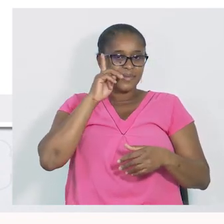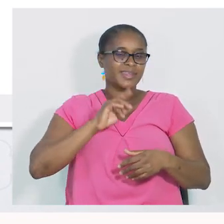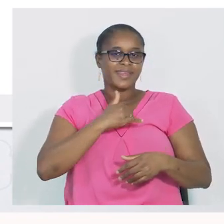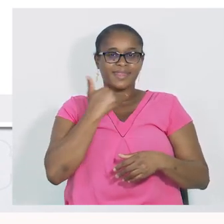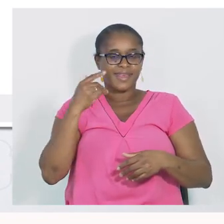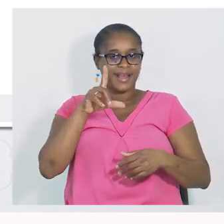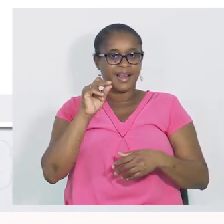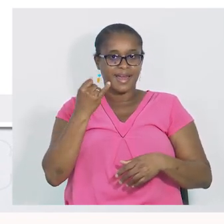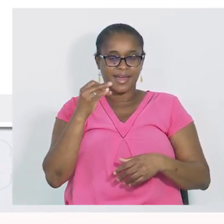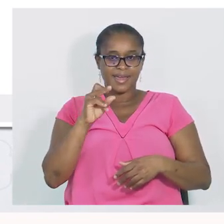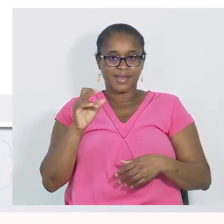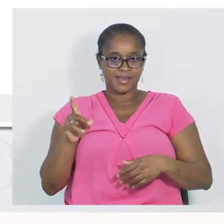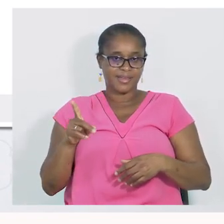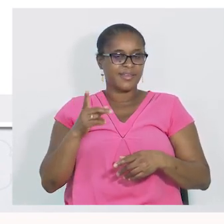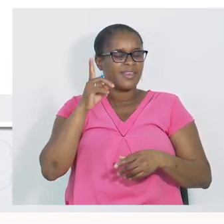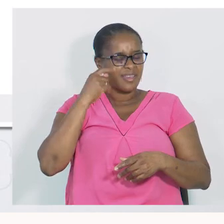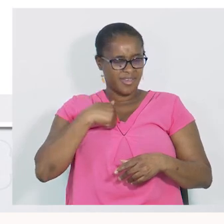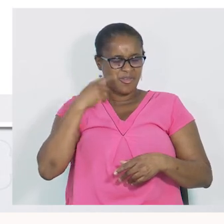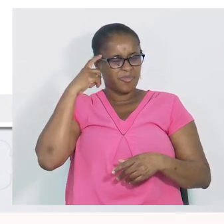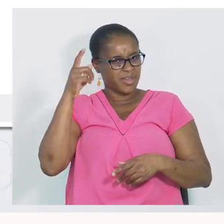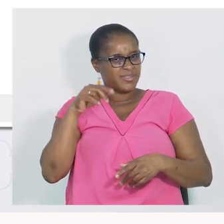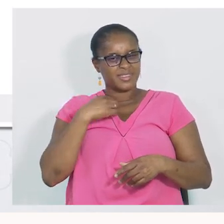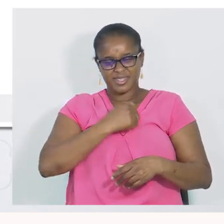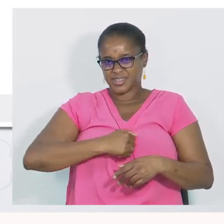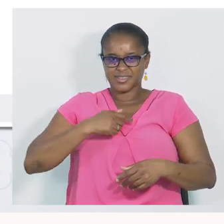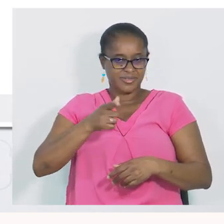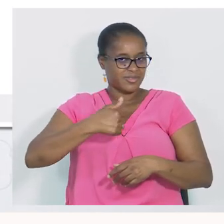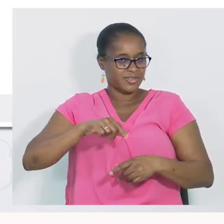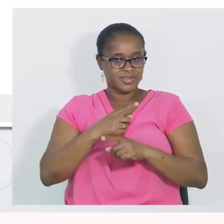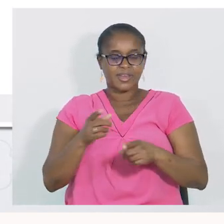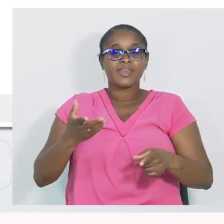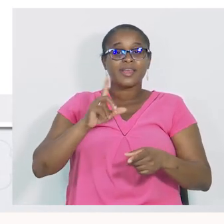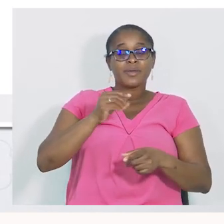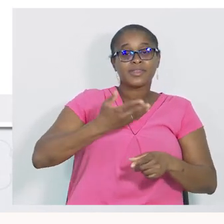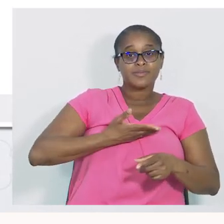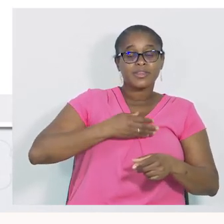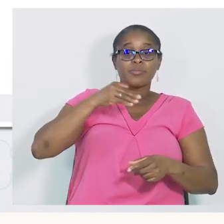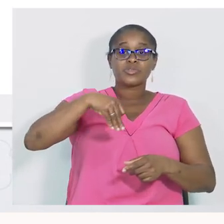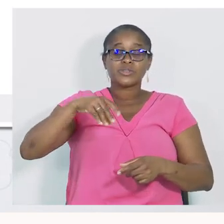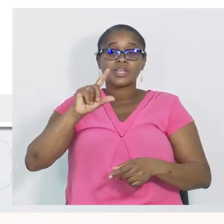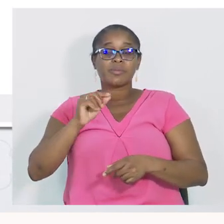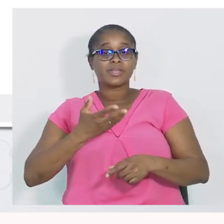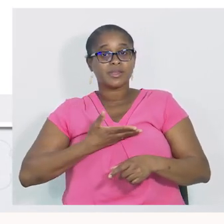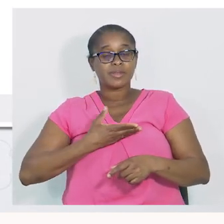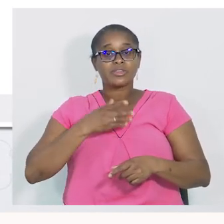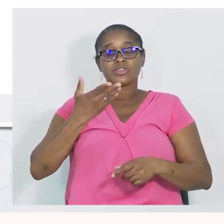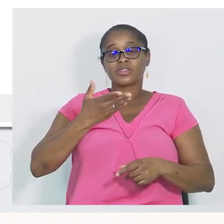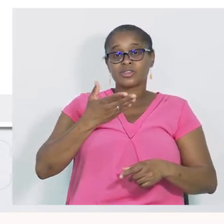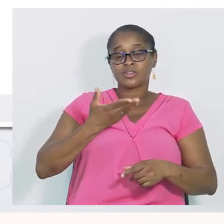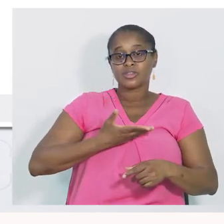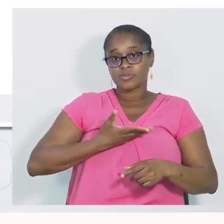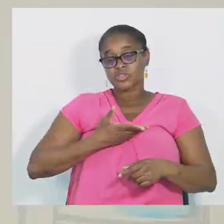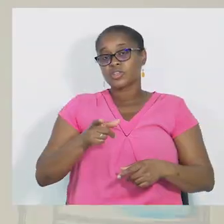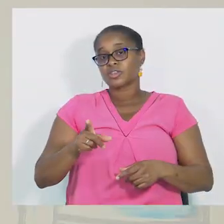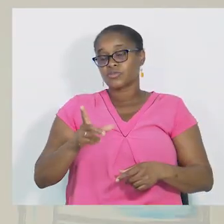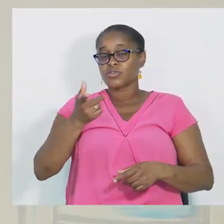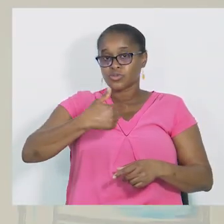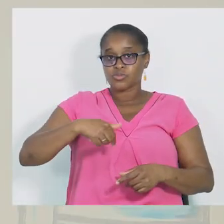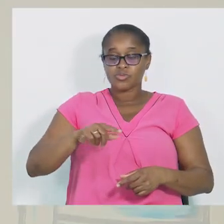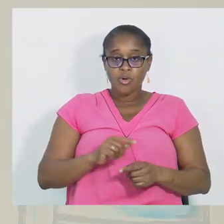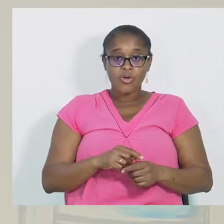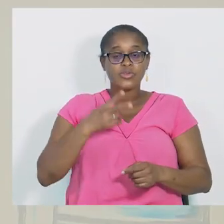E a palavra bicicleta. Parabéns, meninos. Se fizeram assim, estão todos de parabéns. Quem